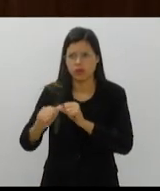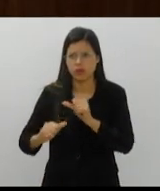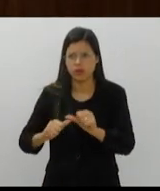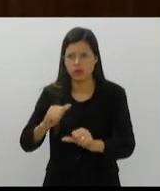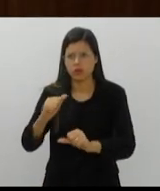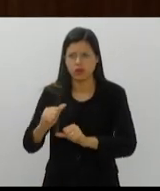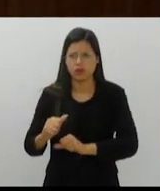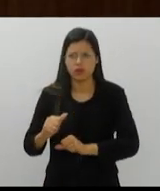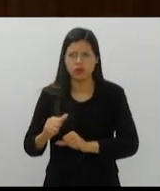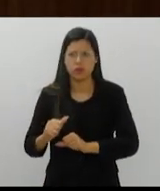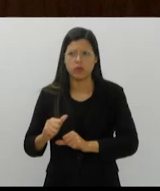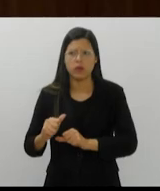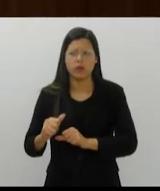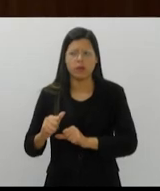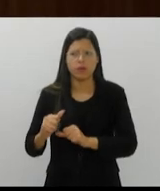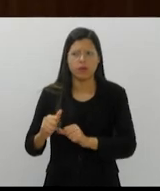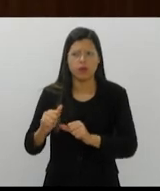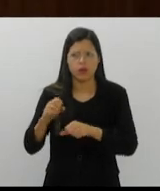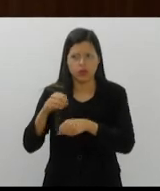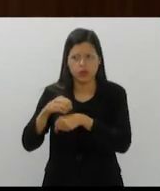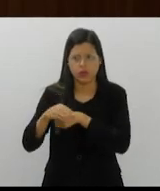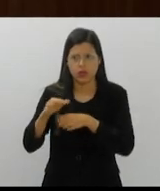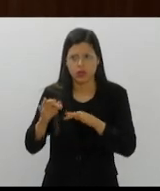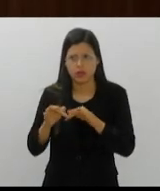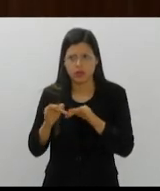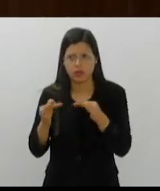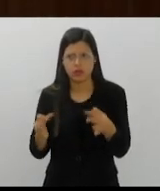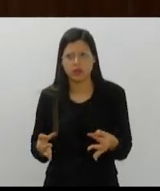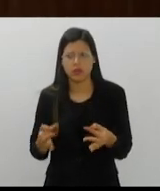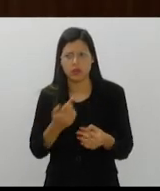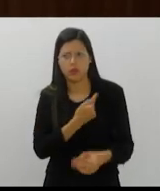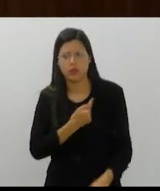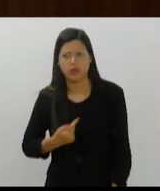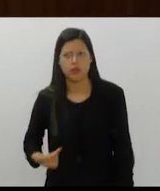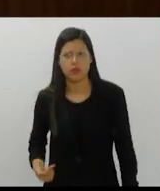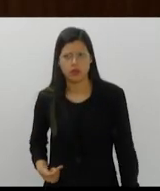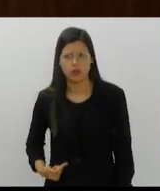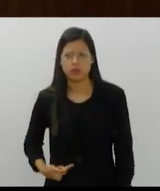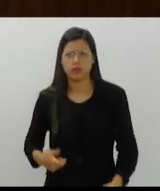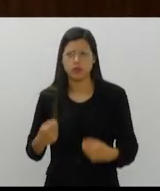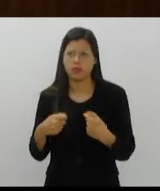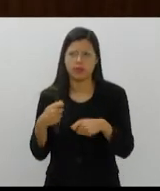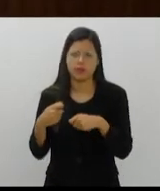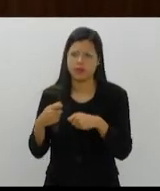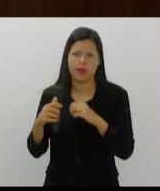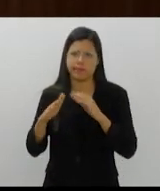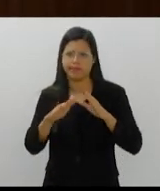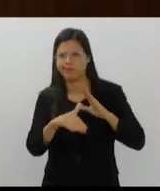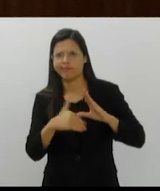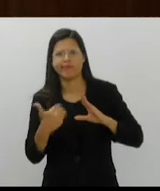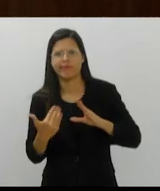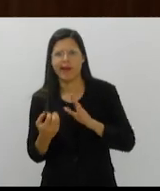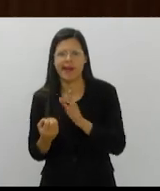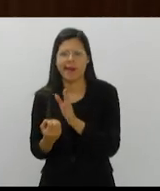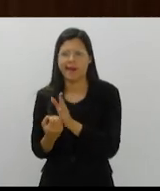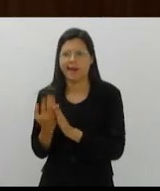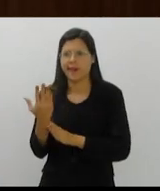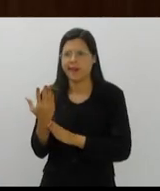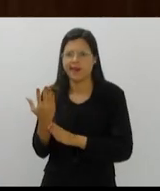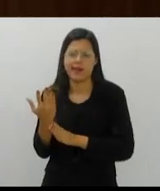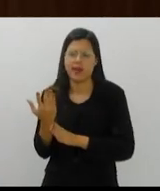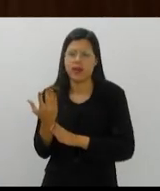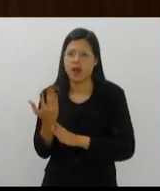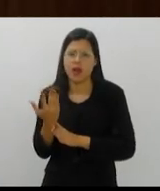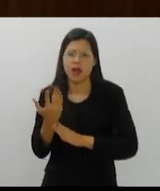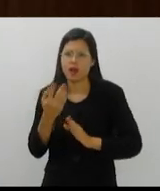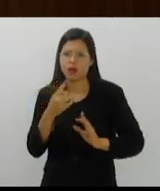indicação simples. O governador não precisa mandar nenhuma mensagem para casa para criar qualquer tipo